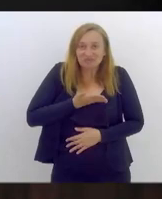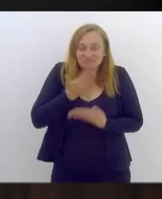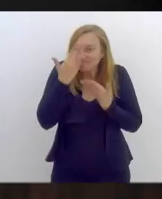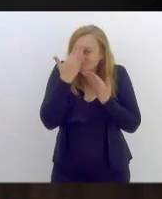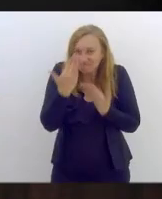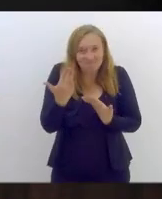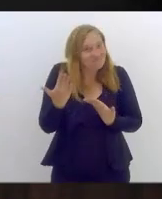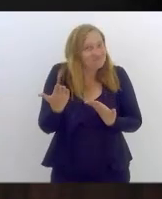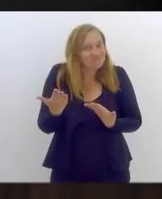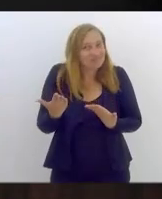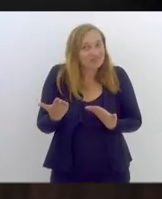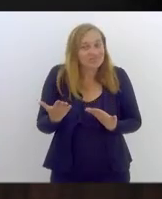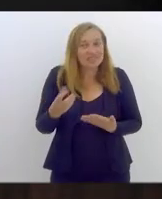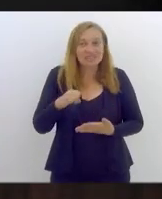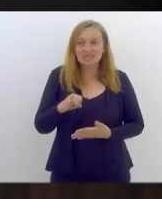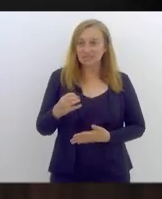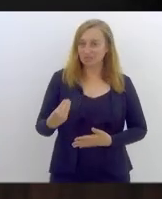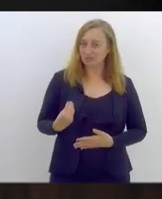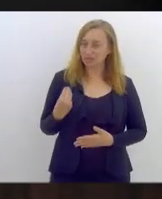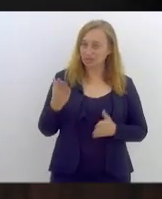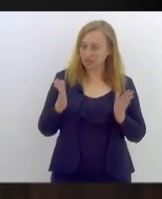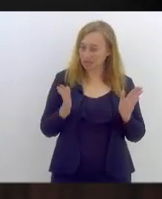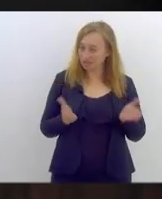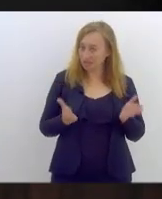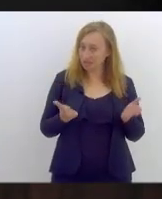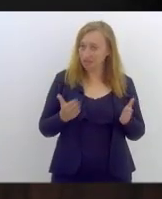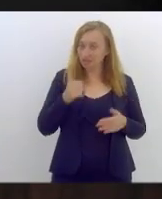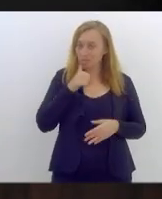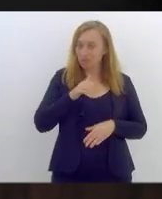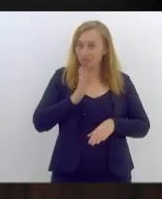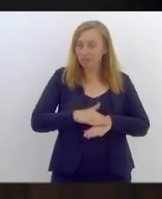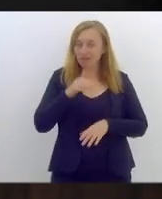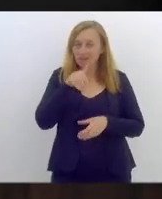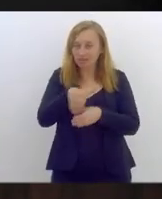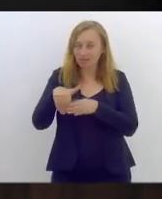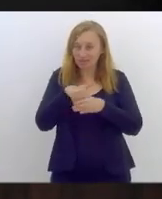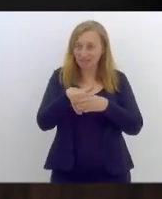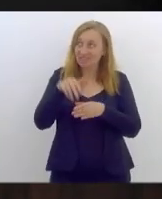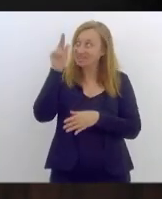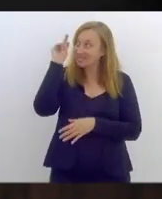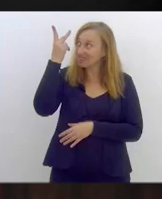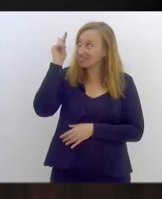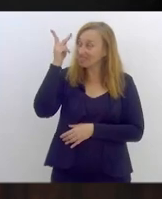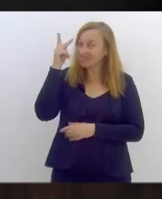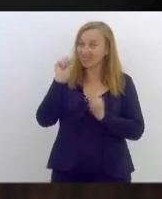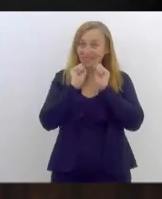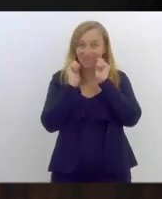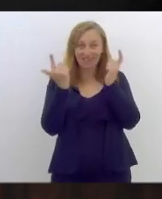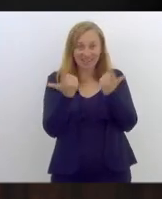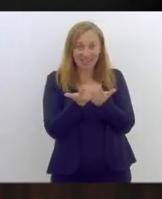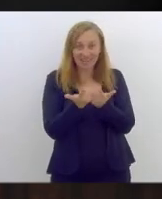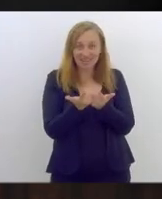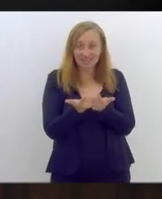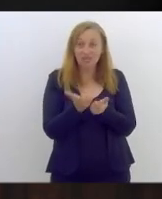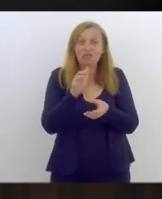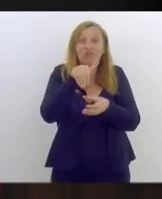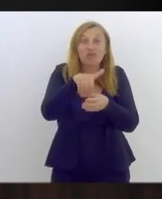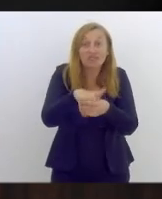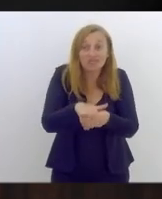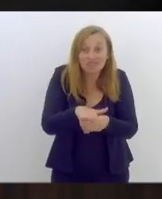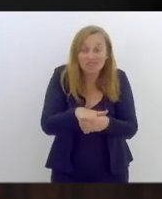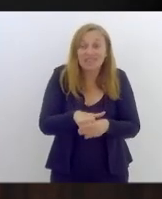gratidão. Se hoje estou aqui como a mulher mais votada da história da Assembleia Legislativa, votada